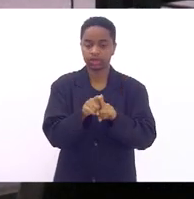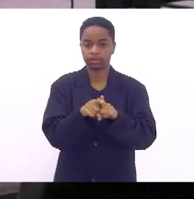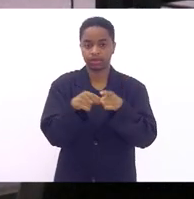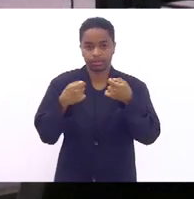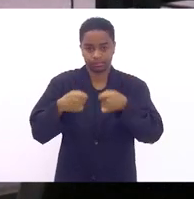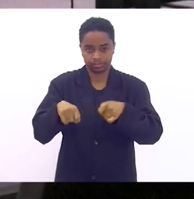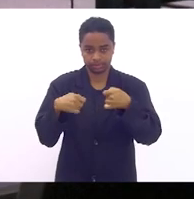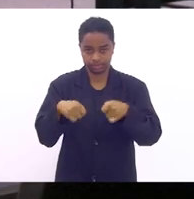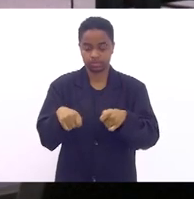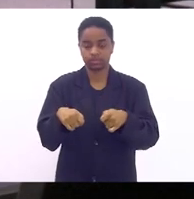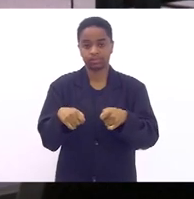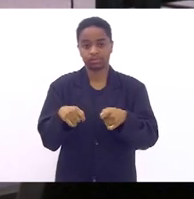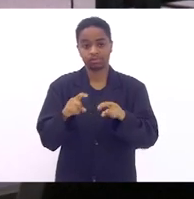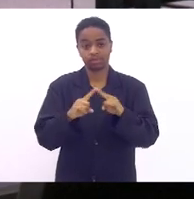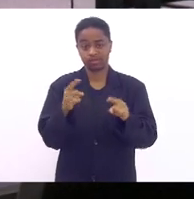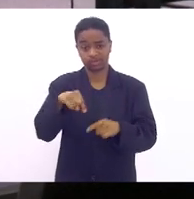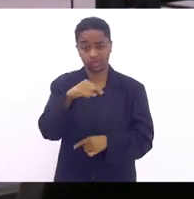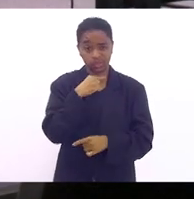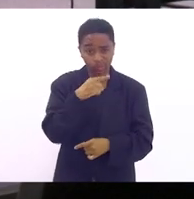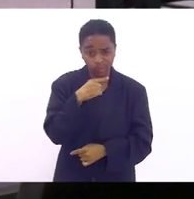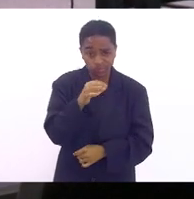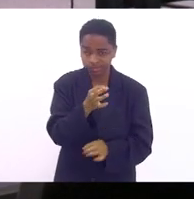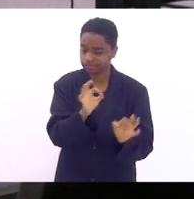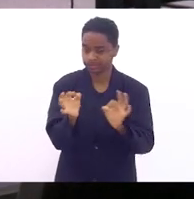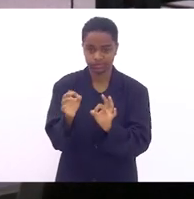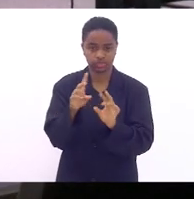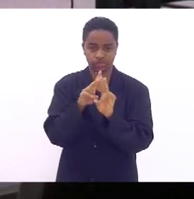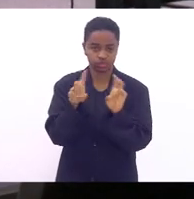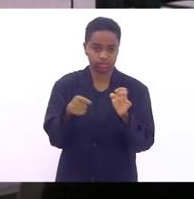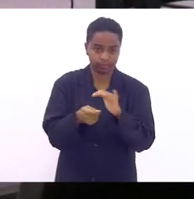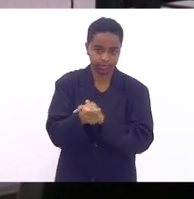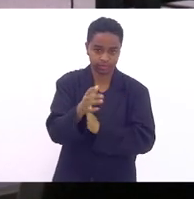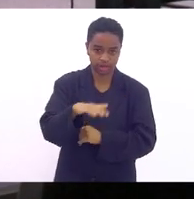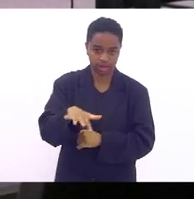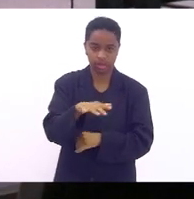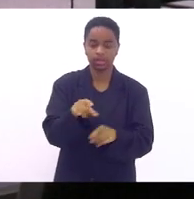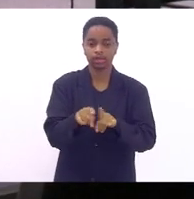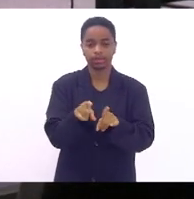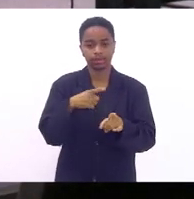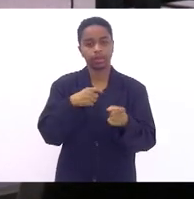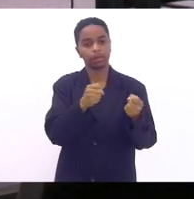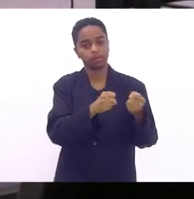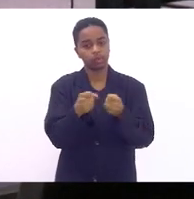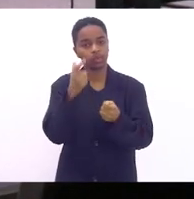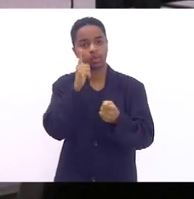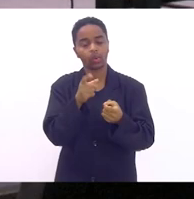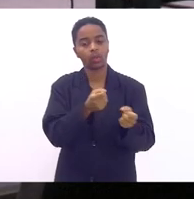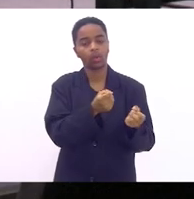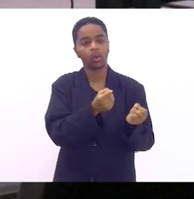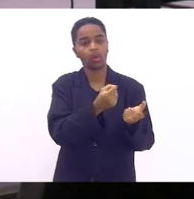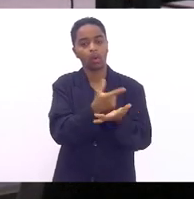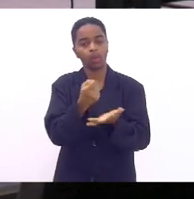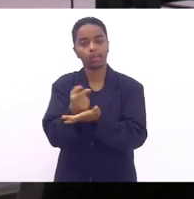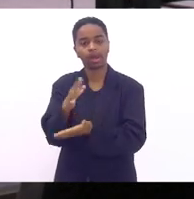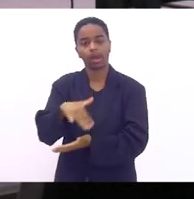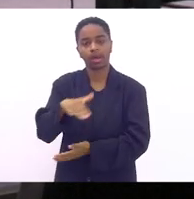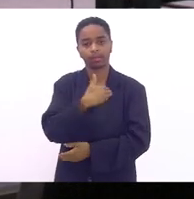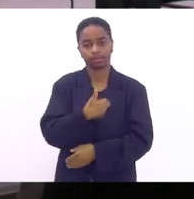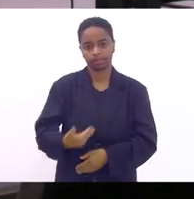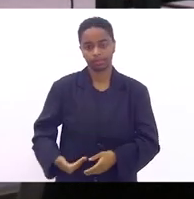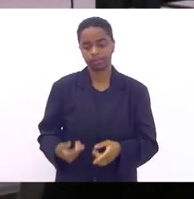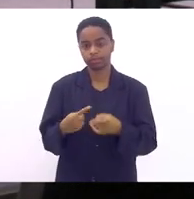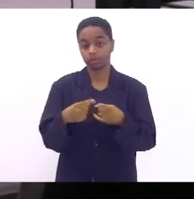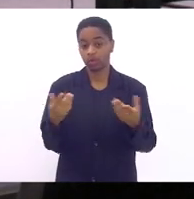necessidade ninguém tem dúvida da necessidade de investimento nesse Setor O poder das compras públicas onde nós já temos instrumentos